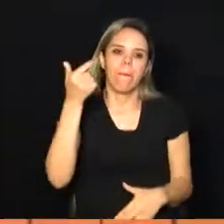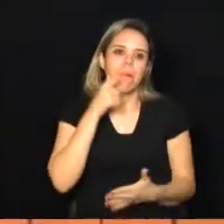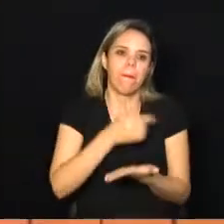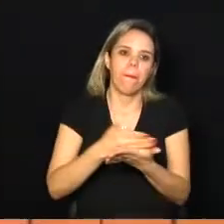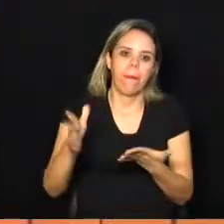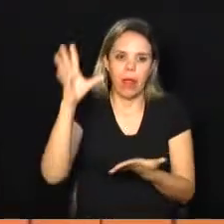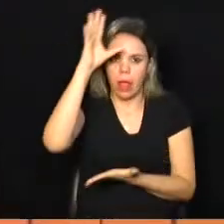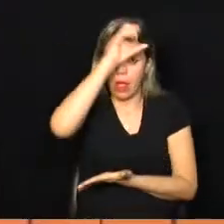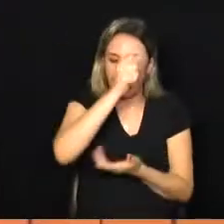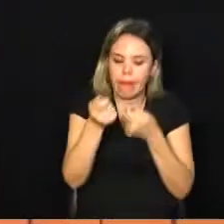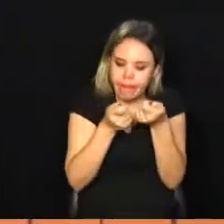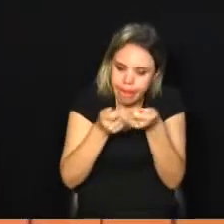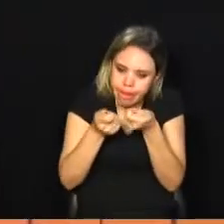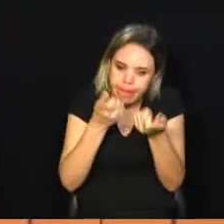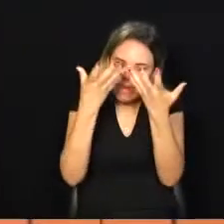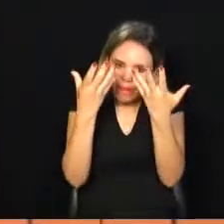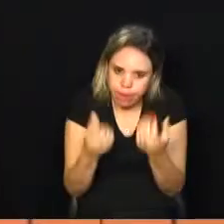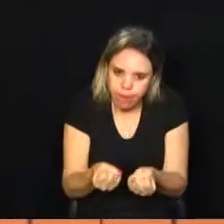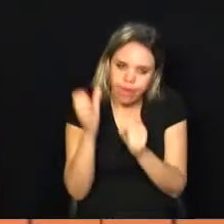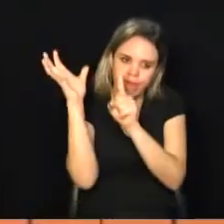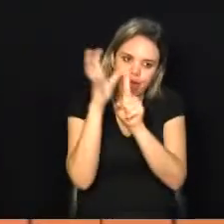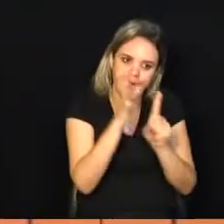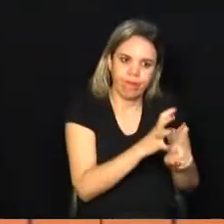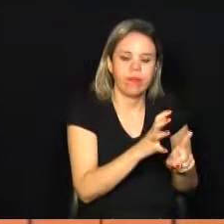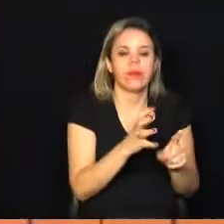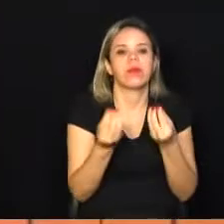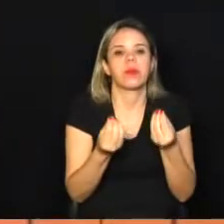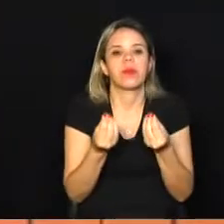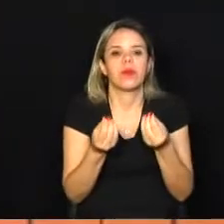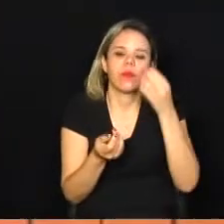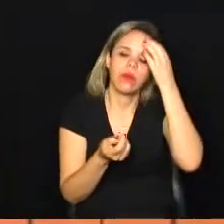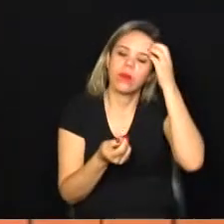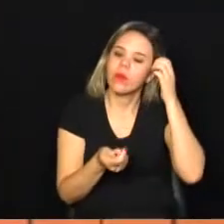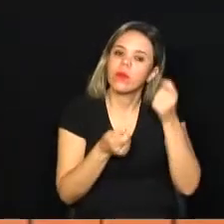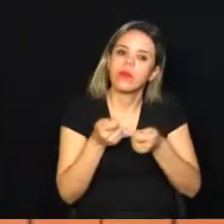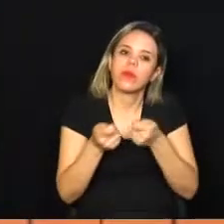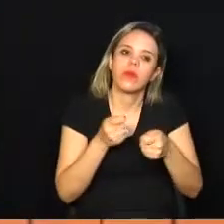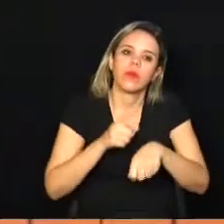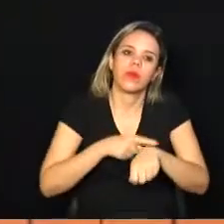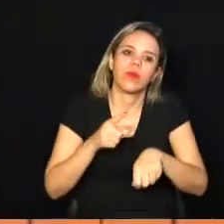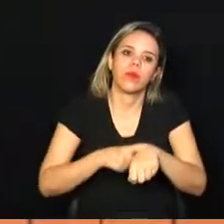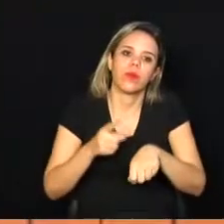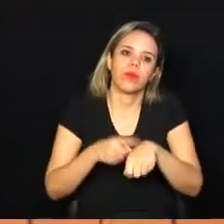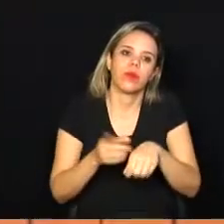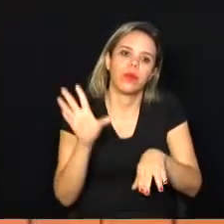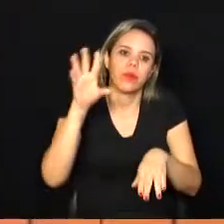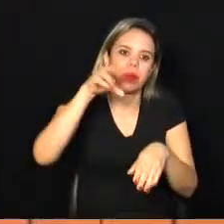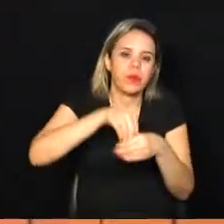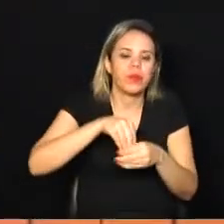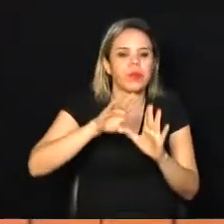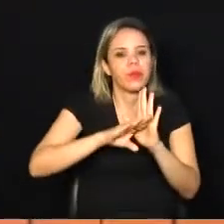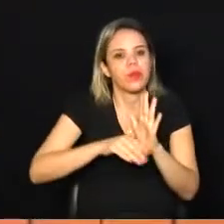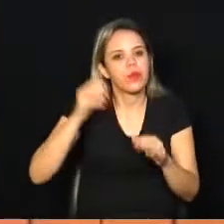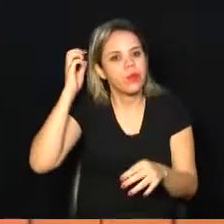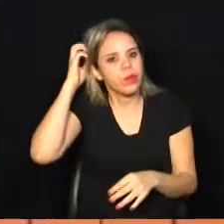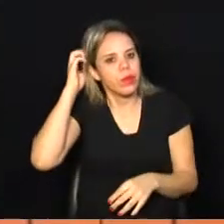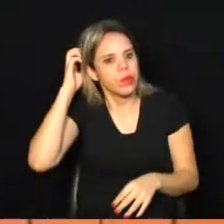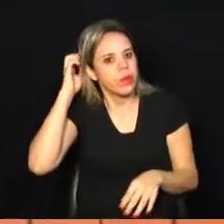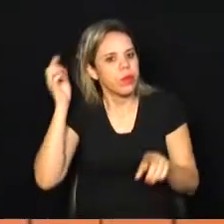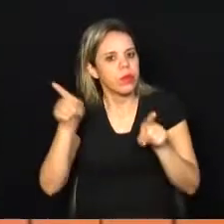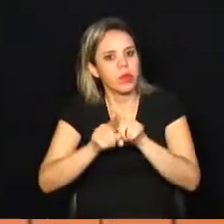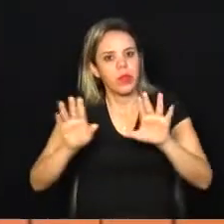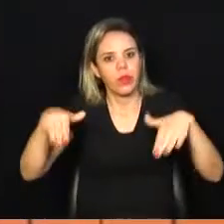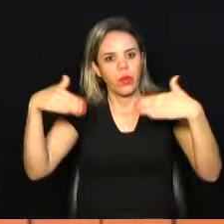a aprender a lidar com a pressão e como lidar com aqueles momentos dentro de quadra, mas também fora